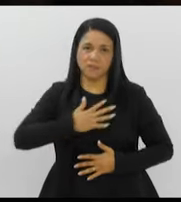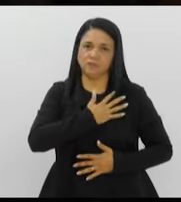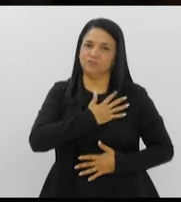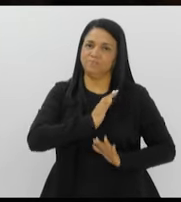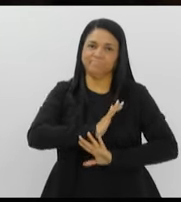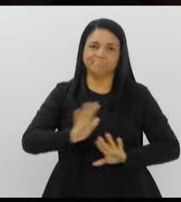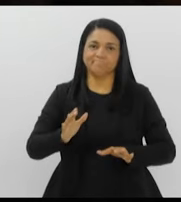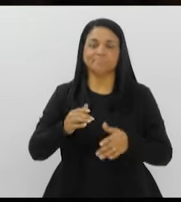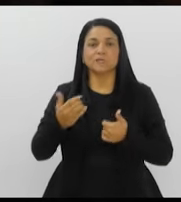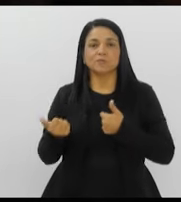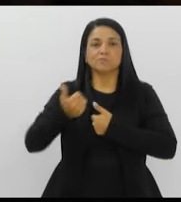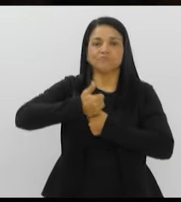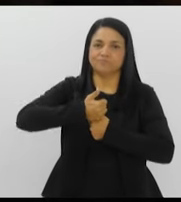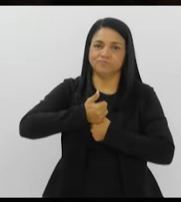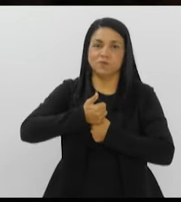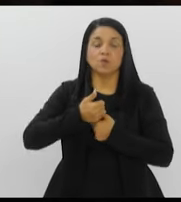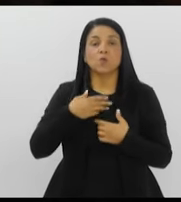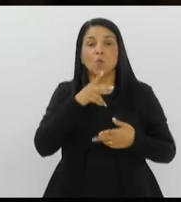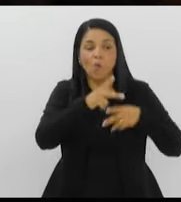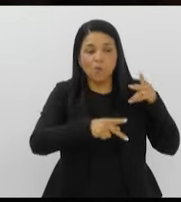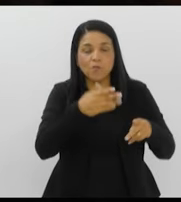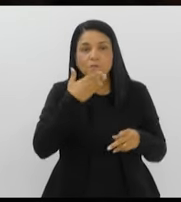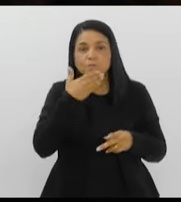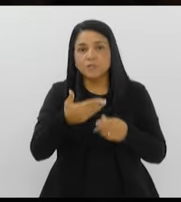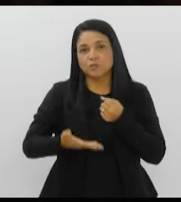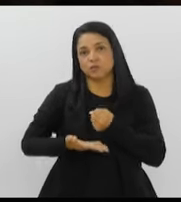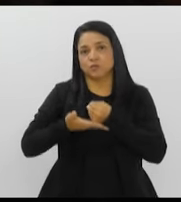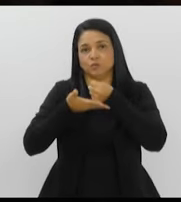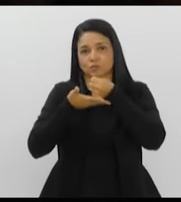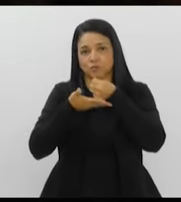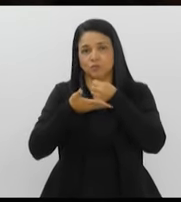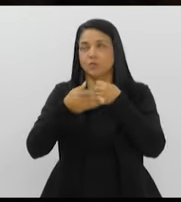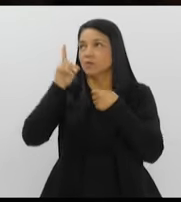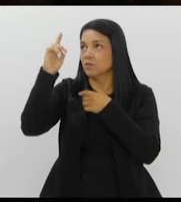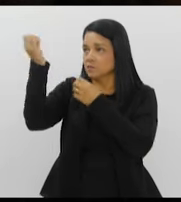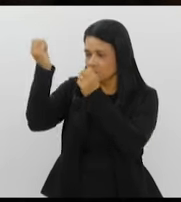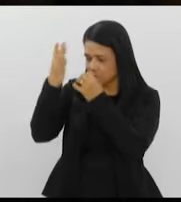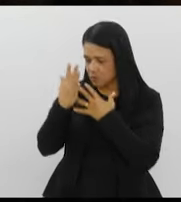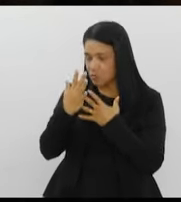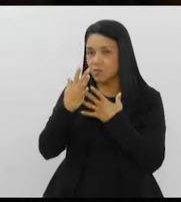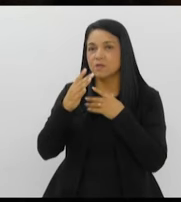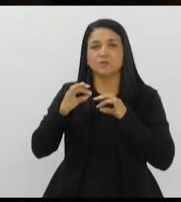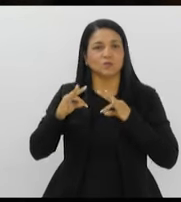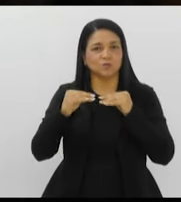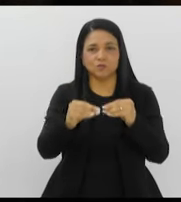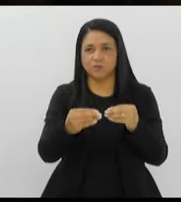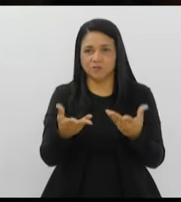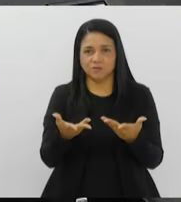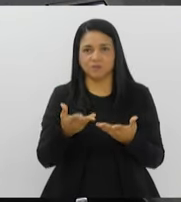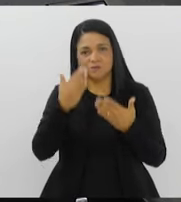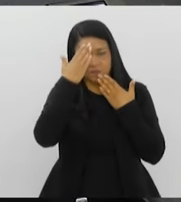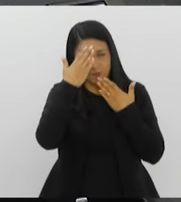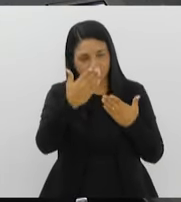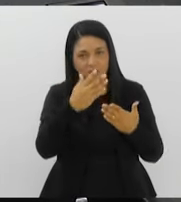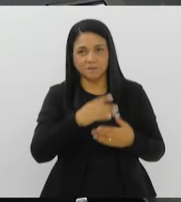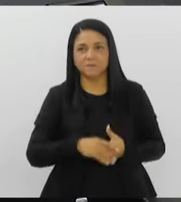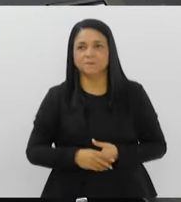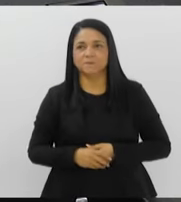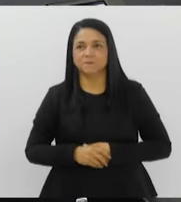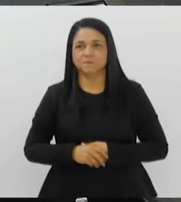resolva, porque o povo está pedindo socorro. Tenho dito que Deus nos abençoe. Muito obrigado, presidente Val.